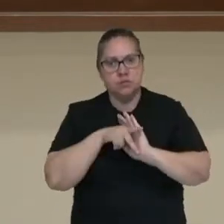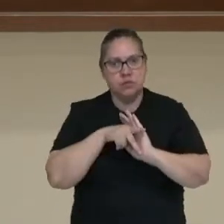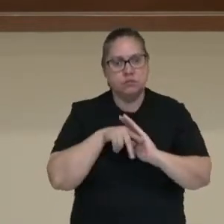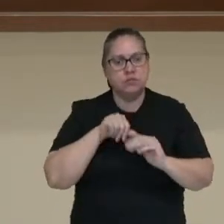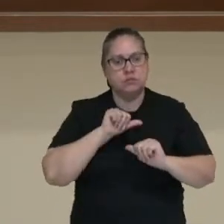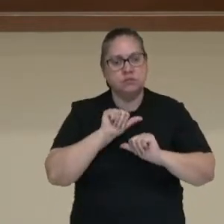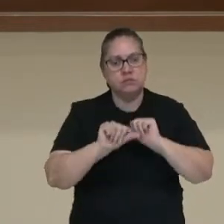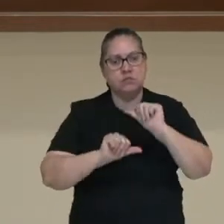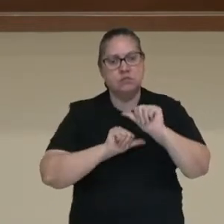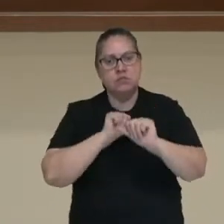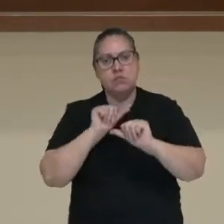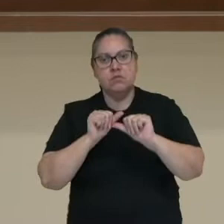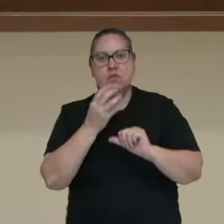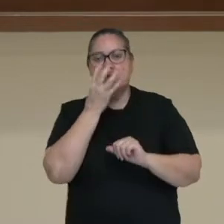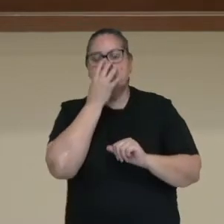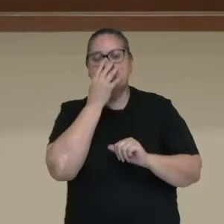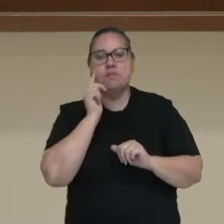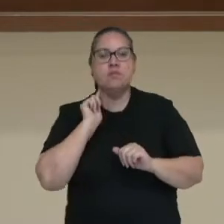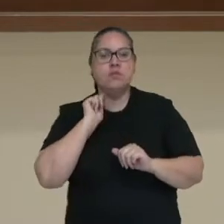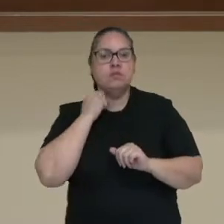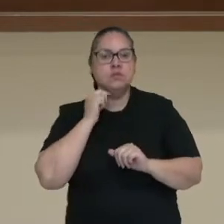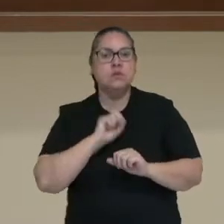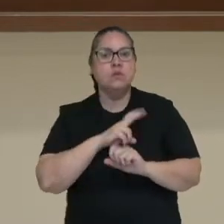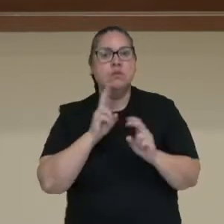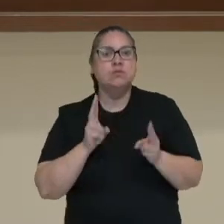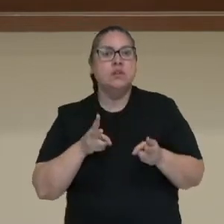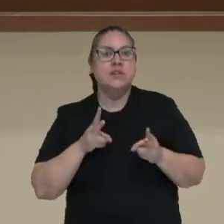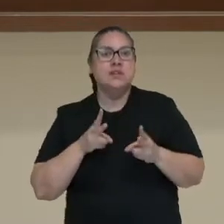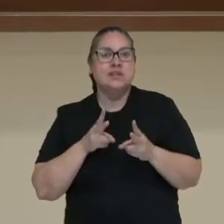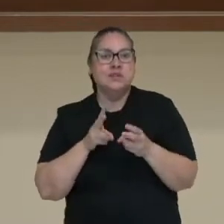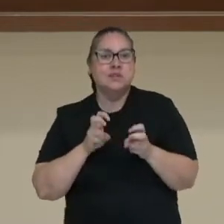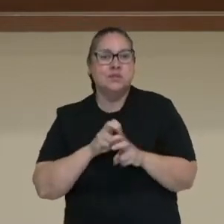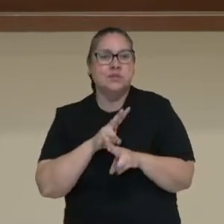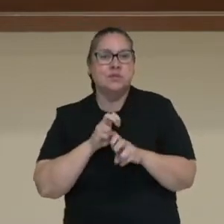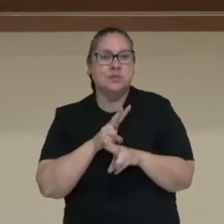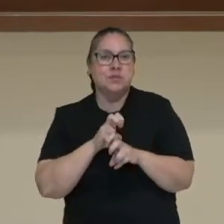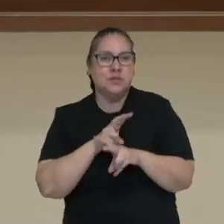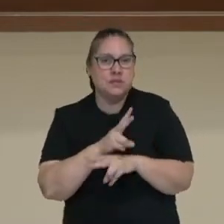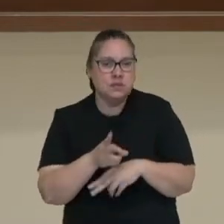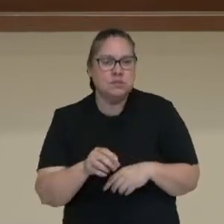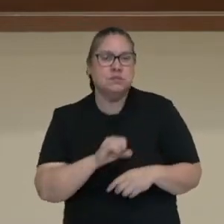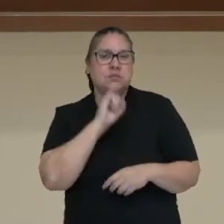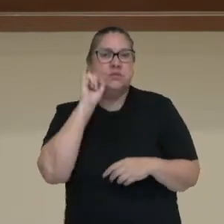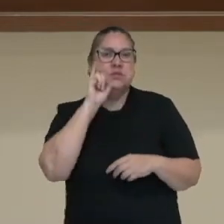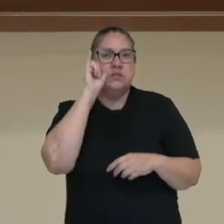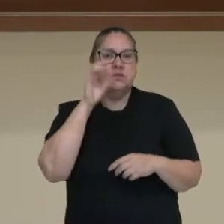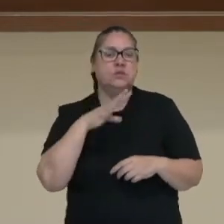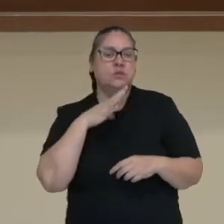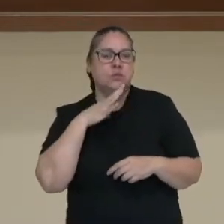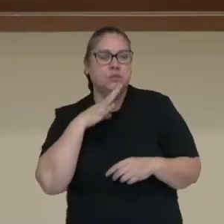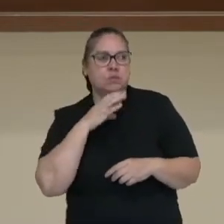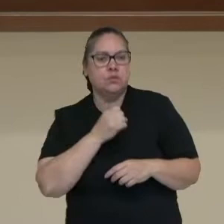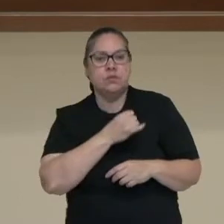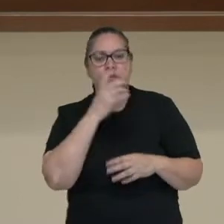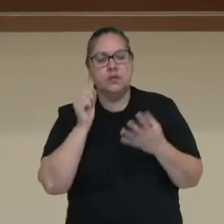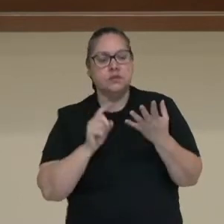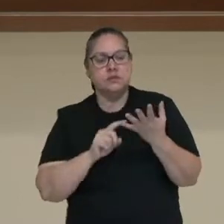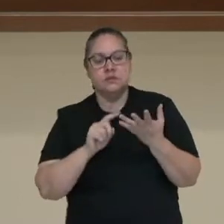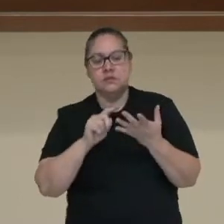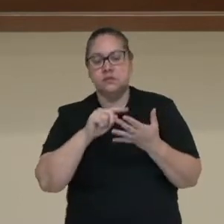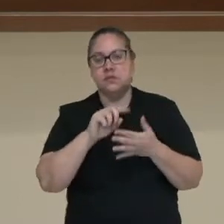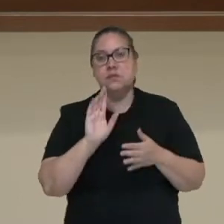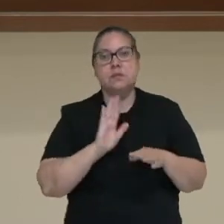gente chama de poluição ou de contaminação. Por isso é importante a gente conhecer quais são as